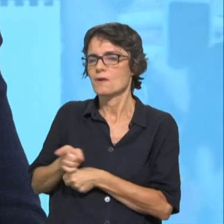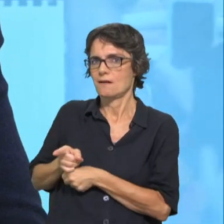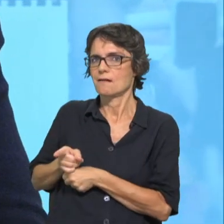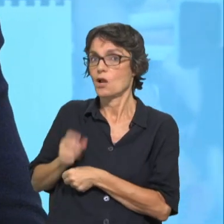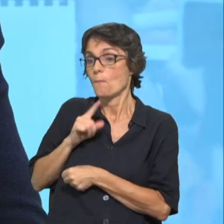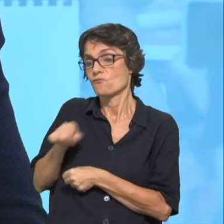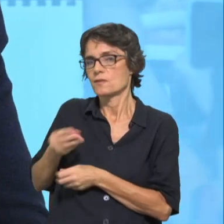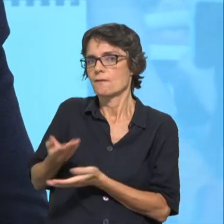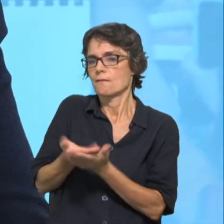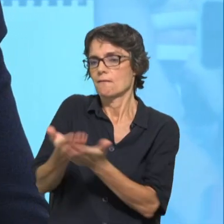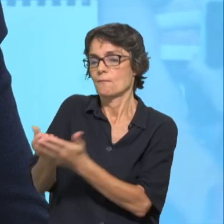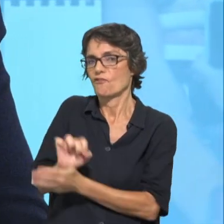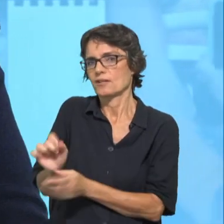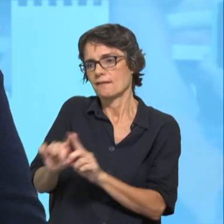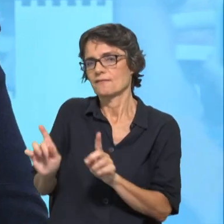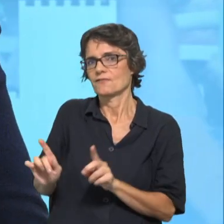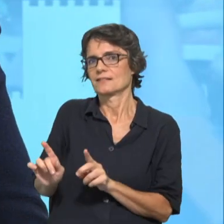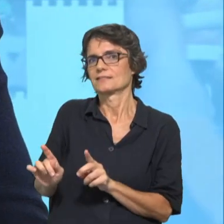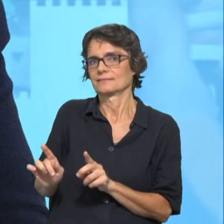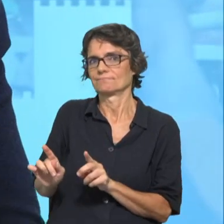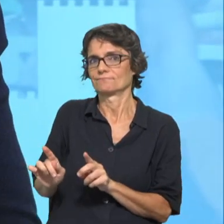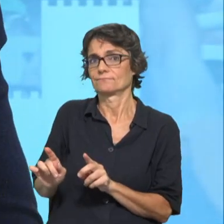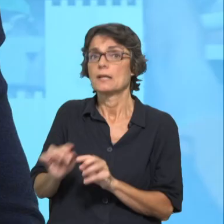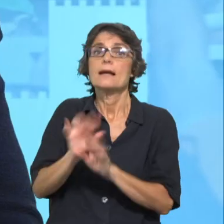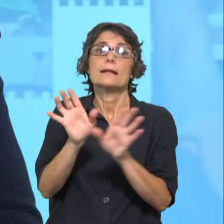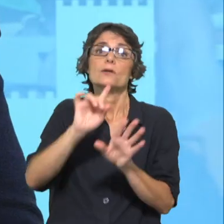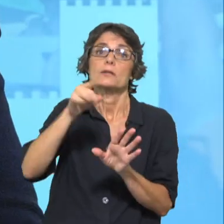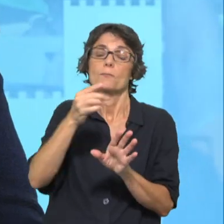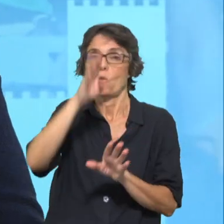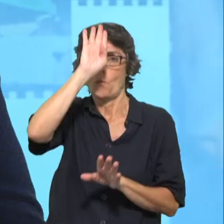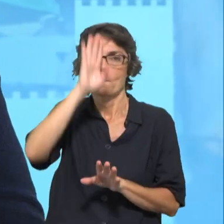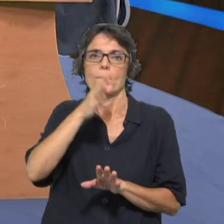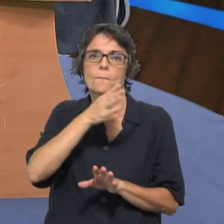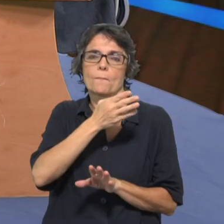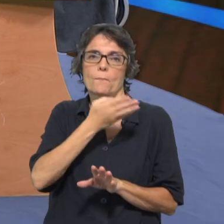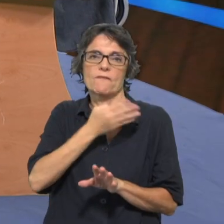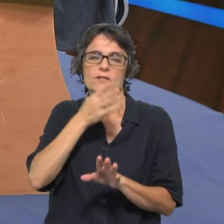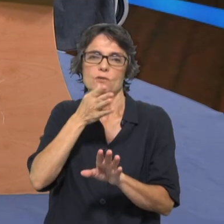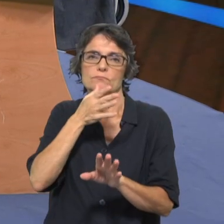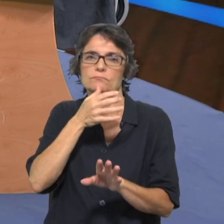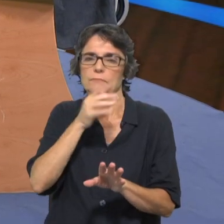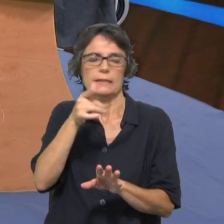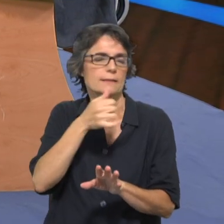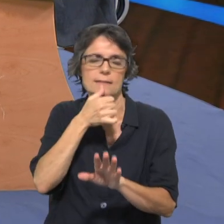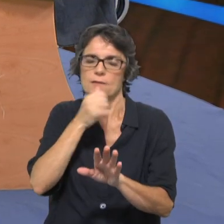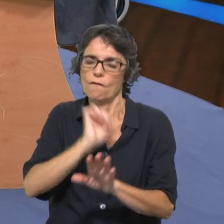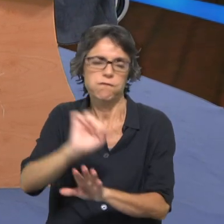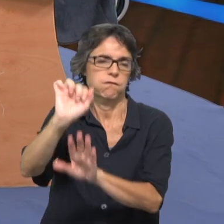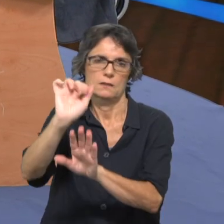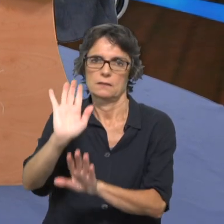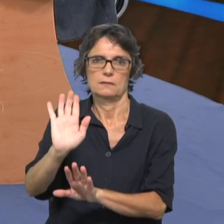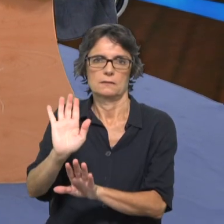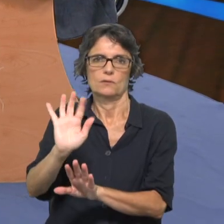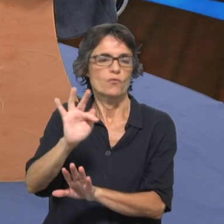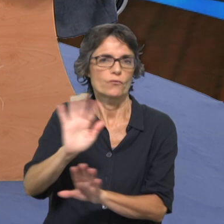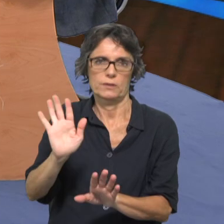vão fazer. De qualquer forma, a última palavra será do Papa. E portanto,